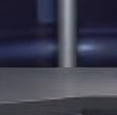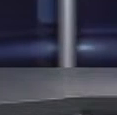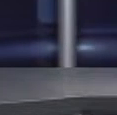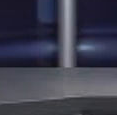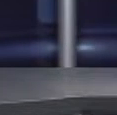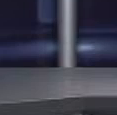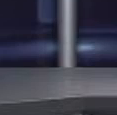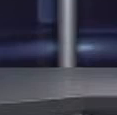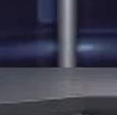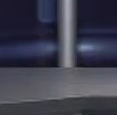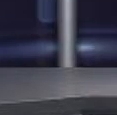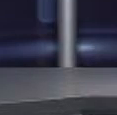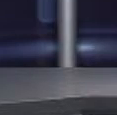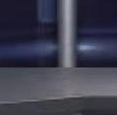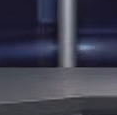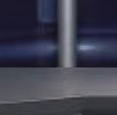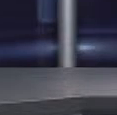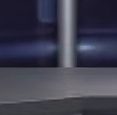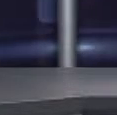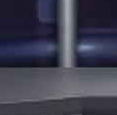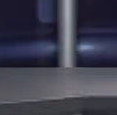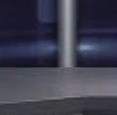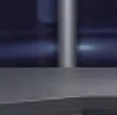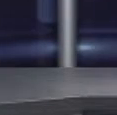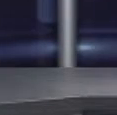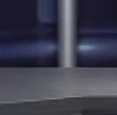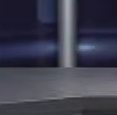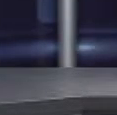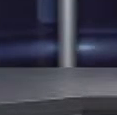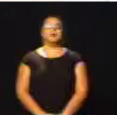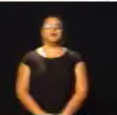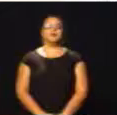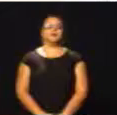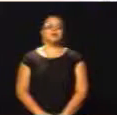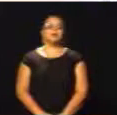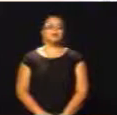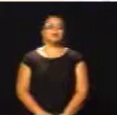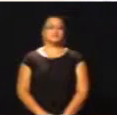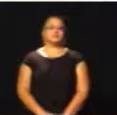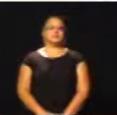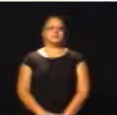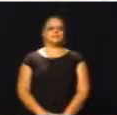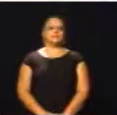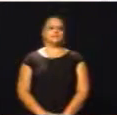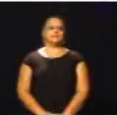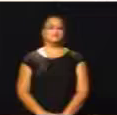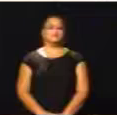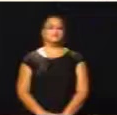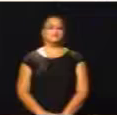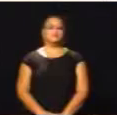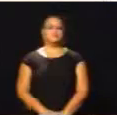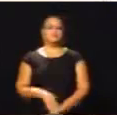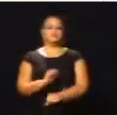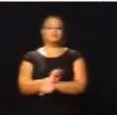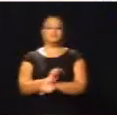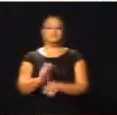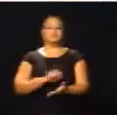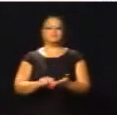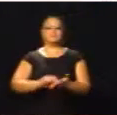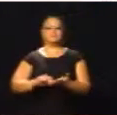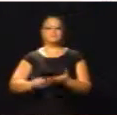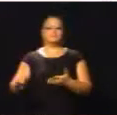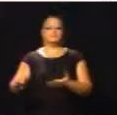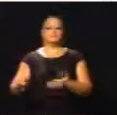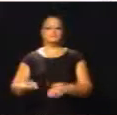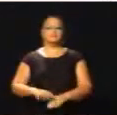irá comemorar o do demoi e o dia da pessoa idosa a câmara de tabate criou o dia da pessoa idosa que